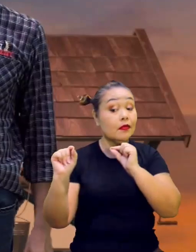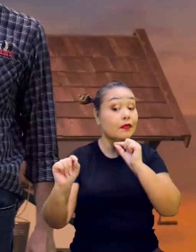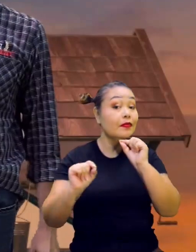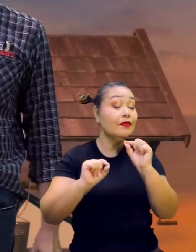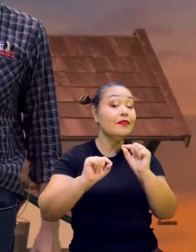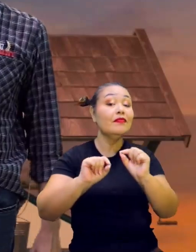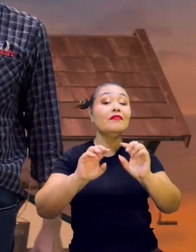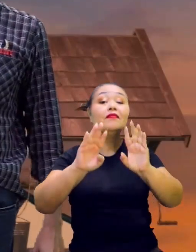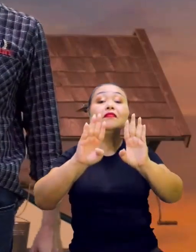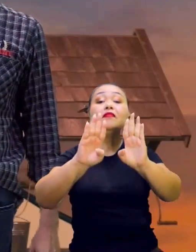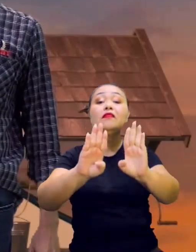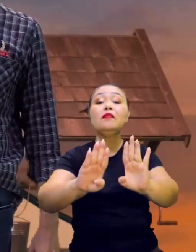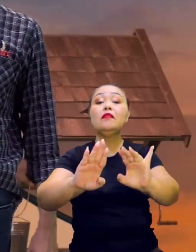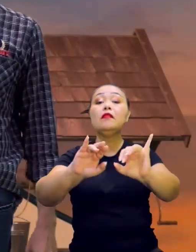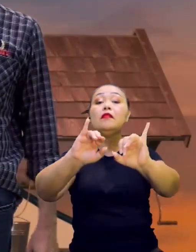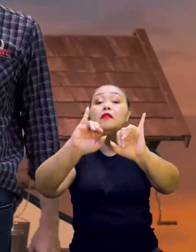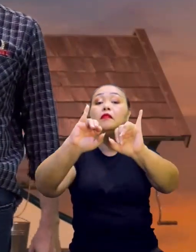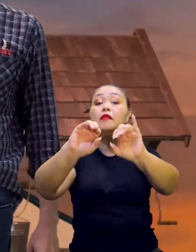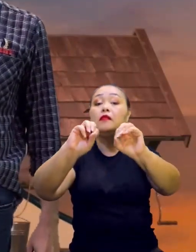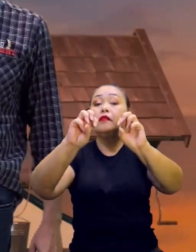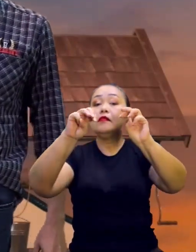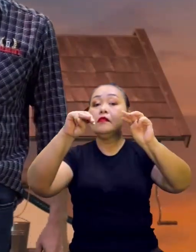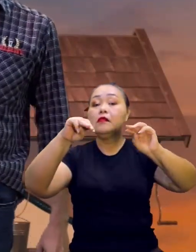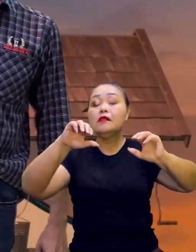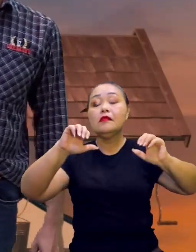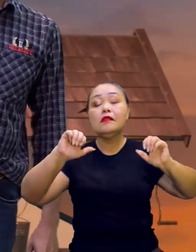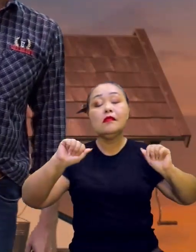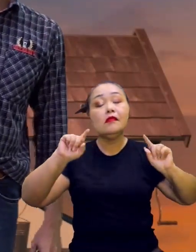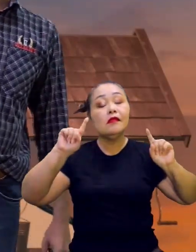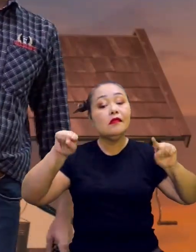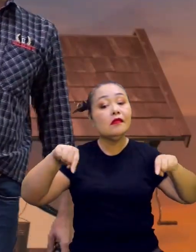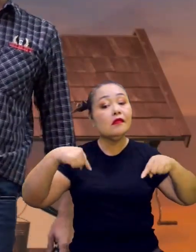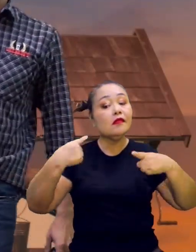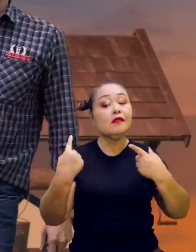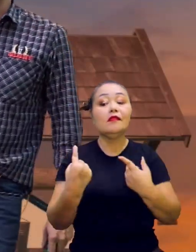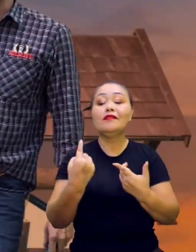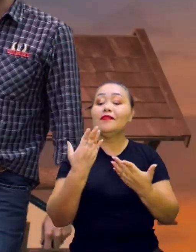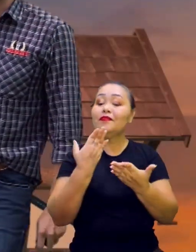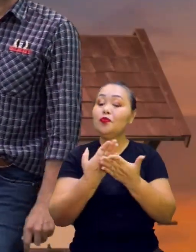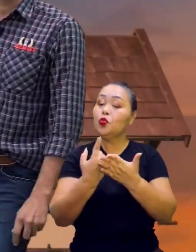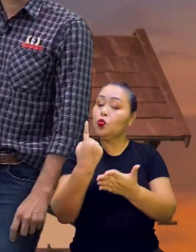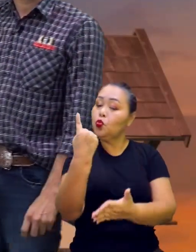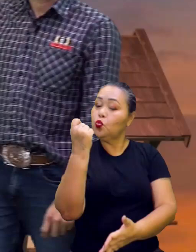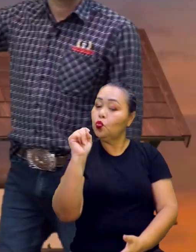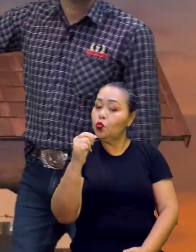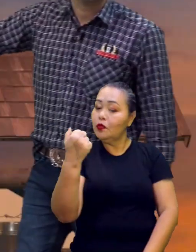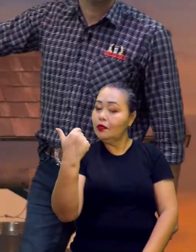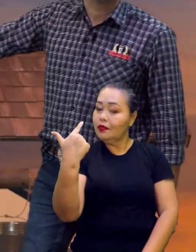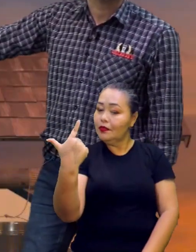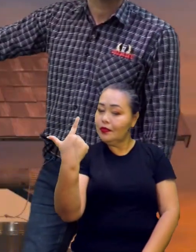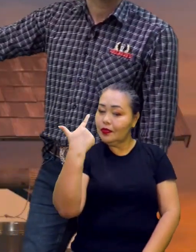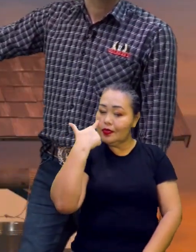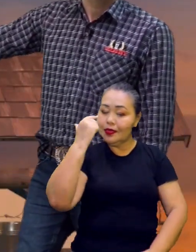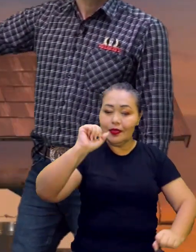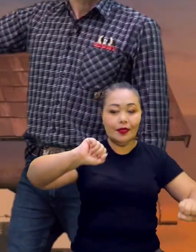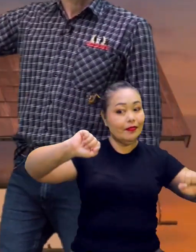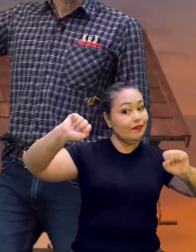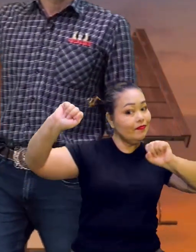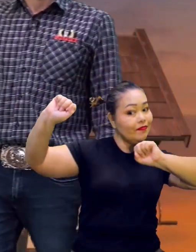nós estamos na aula 1.2. Meu diretor, possível isso, bota aqui, ó, na tela grande para